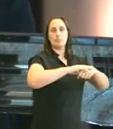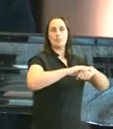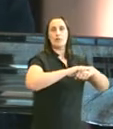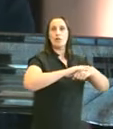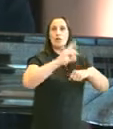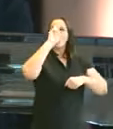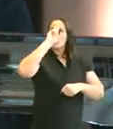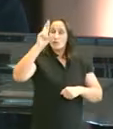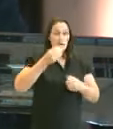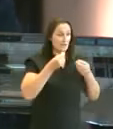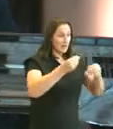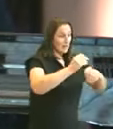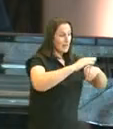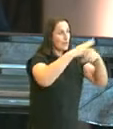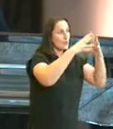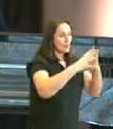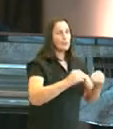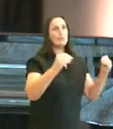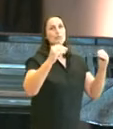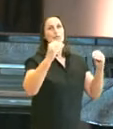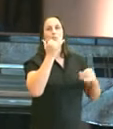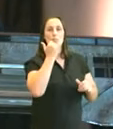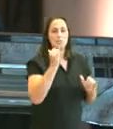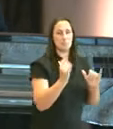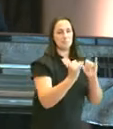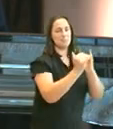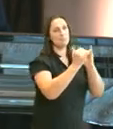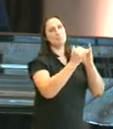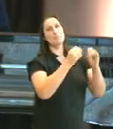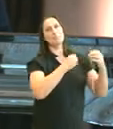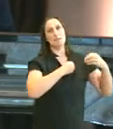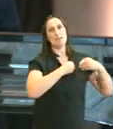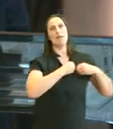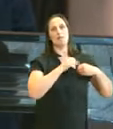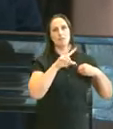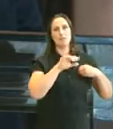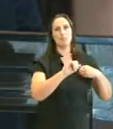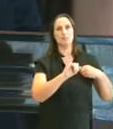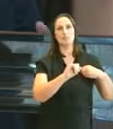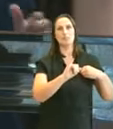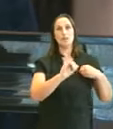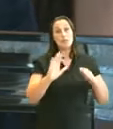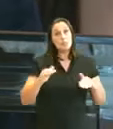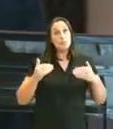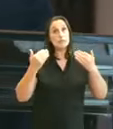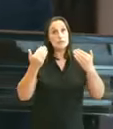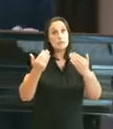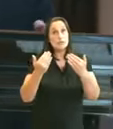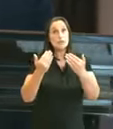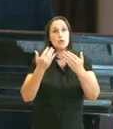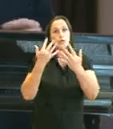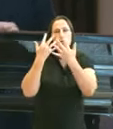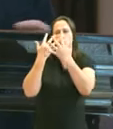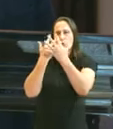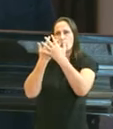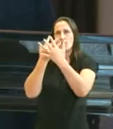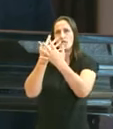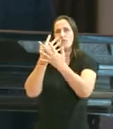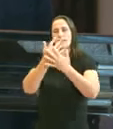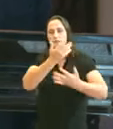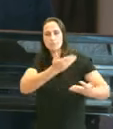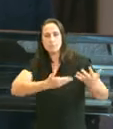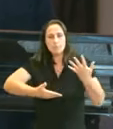dará saúde e perdoará os pecados que tiver cometido. Portanto, confessem os seus pecados